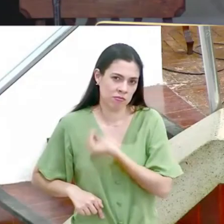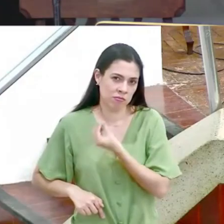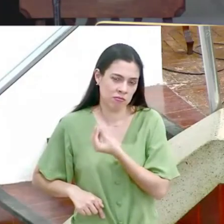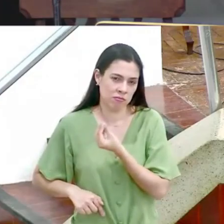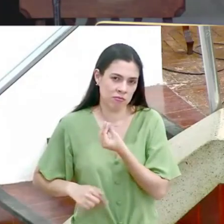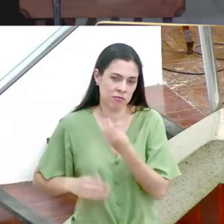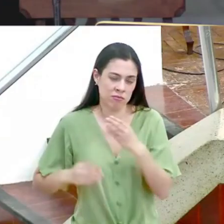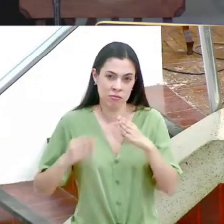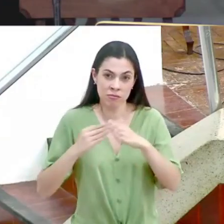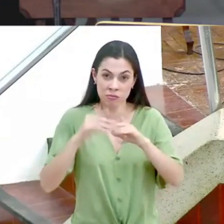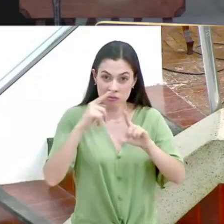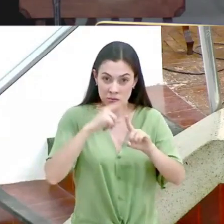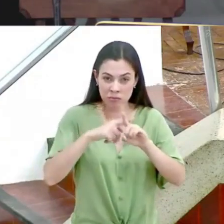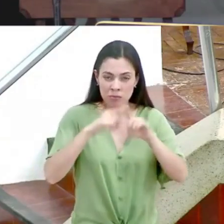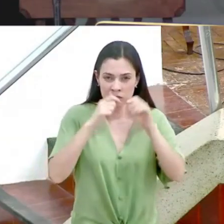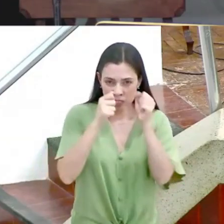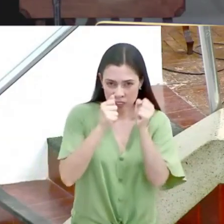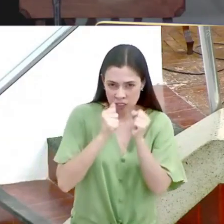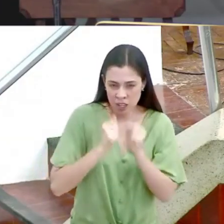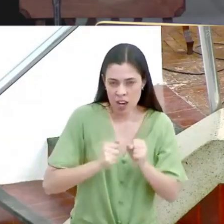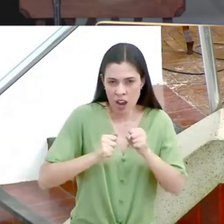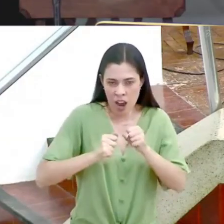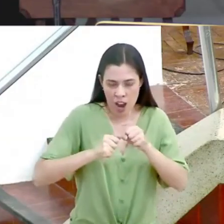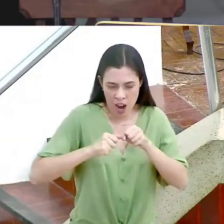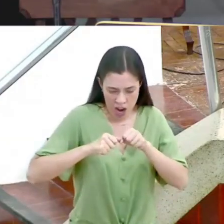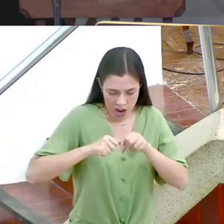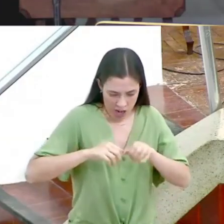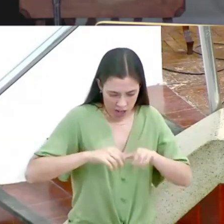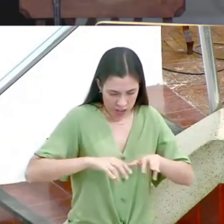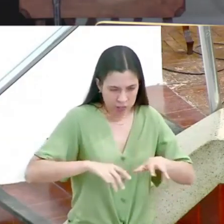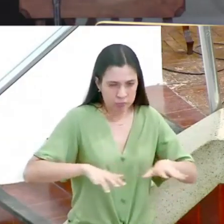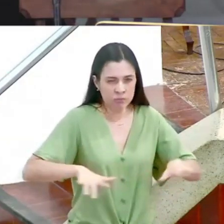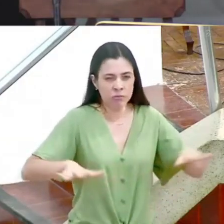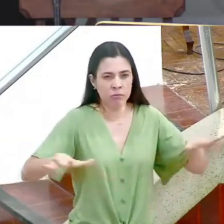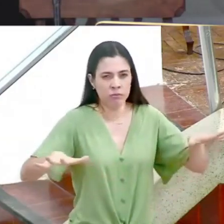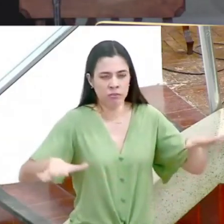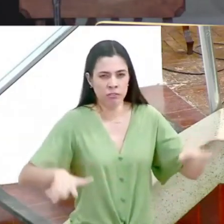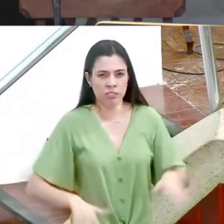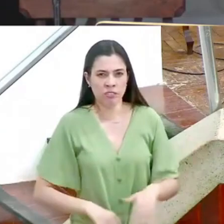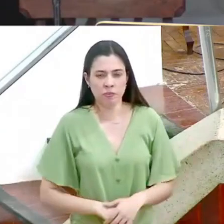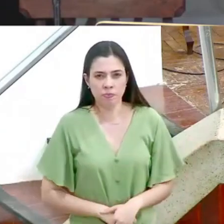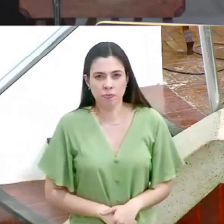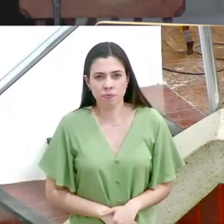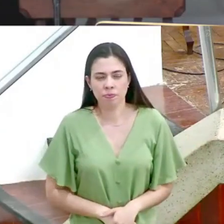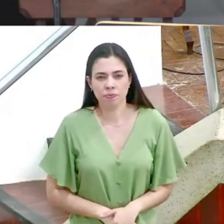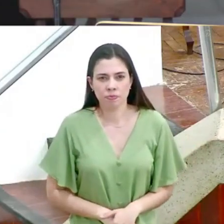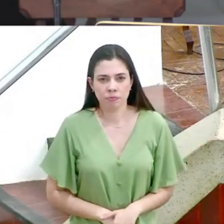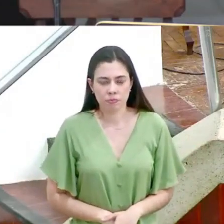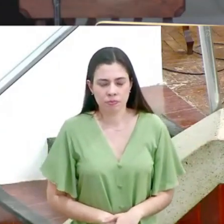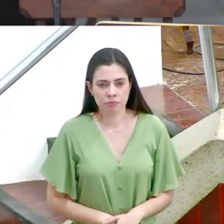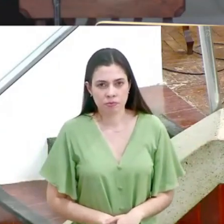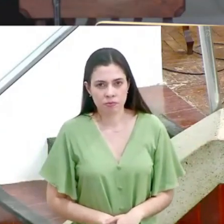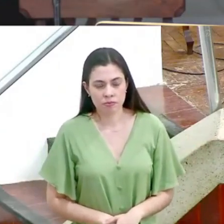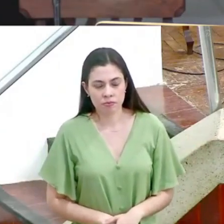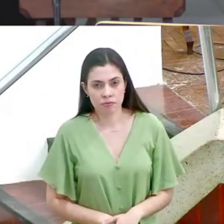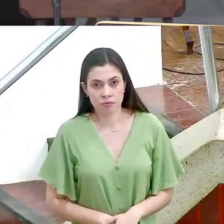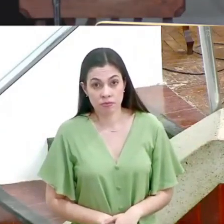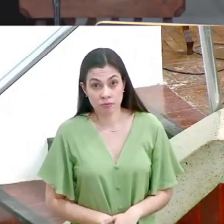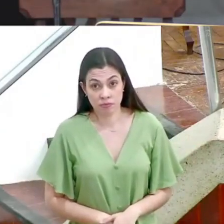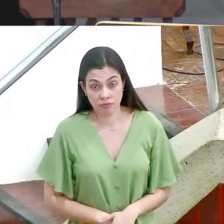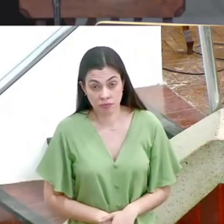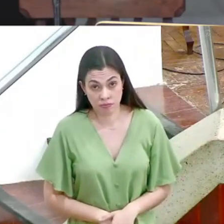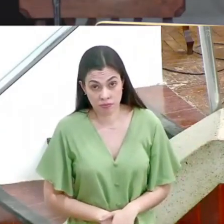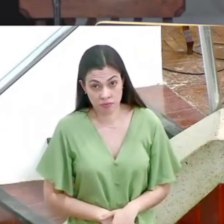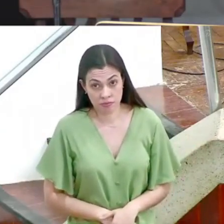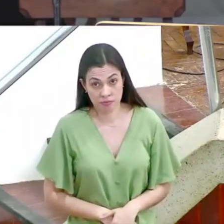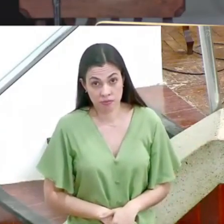igreja poderosa que Avança com para saquear o inferno